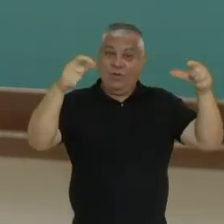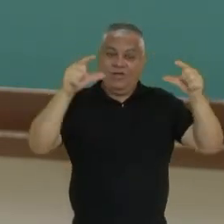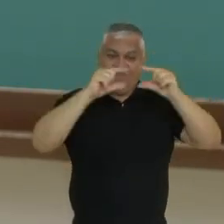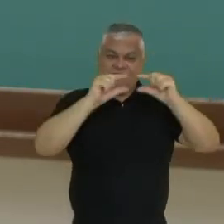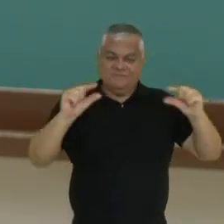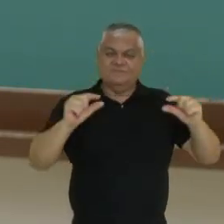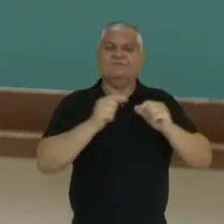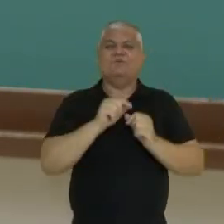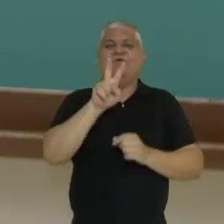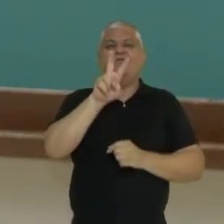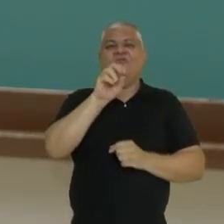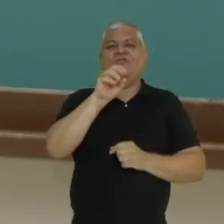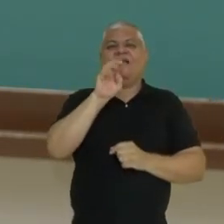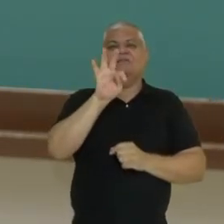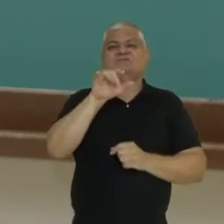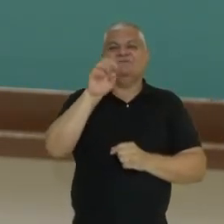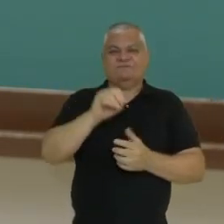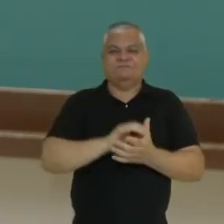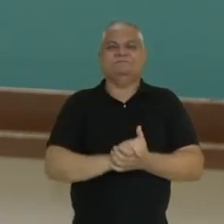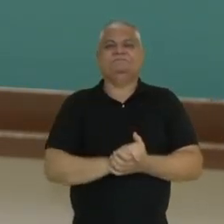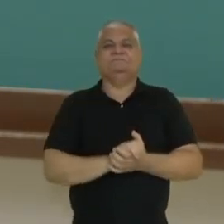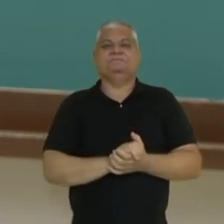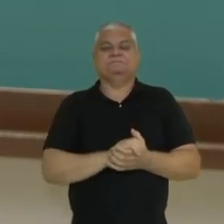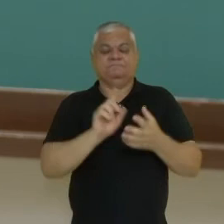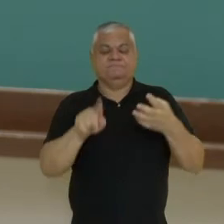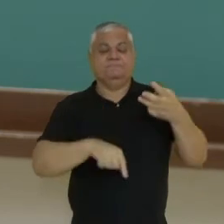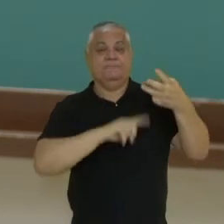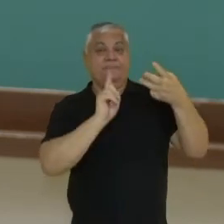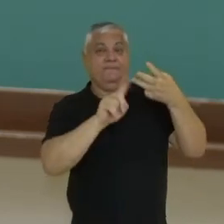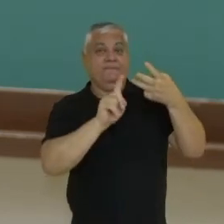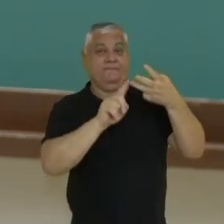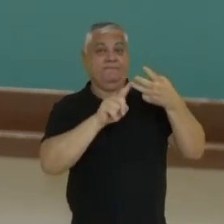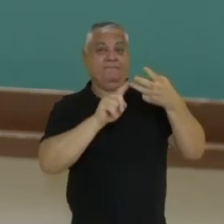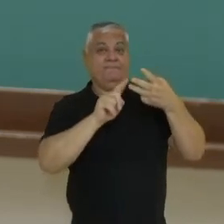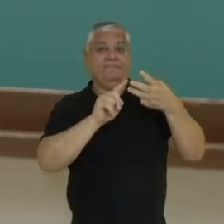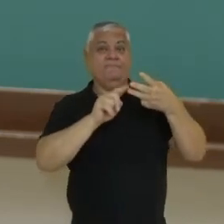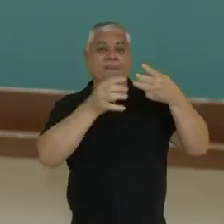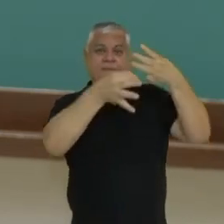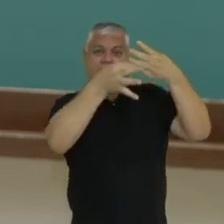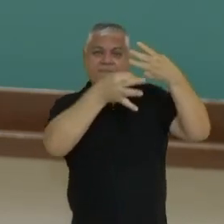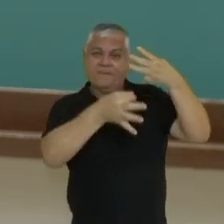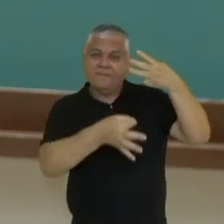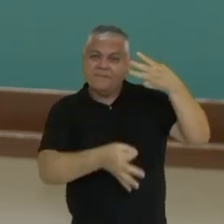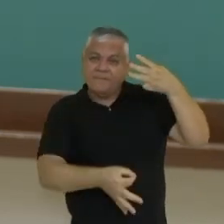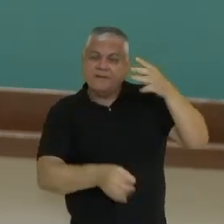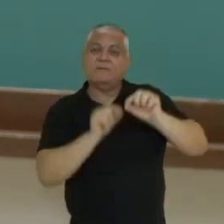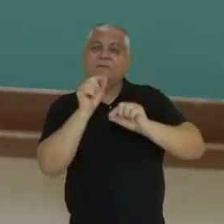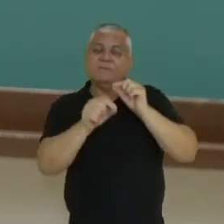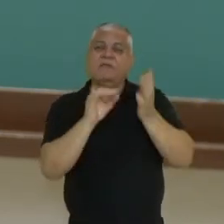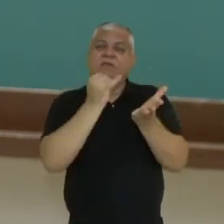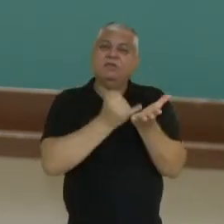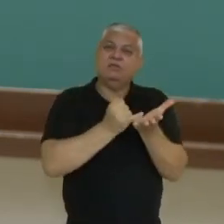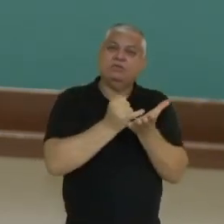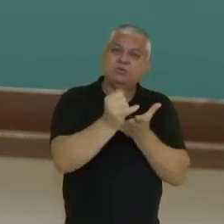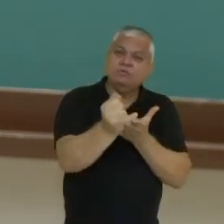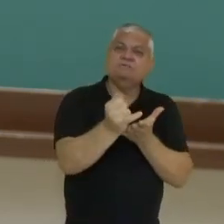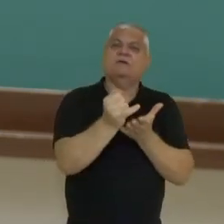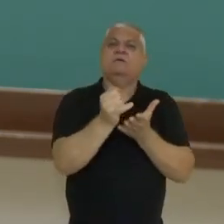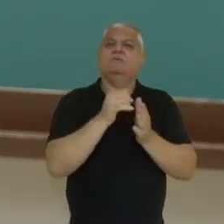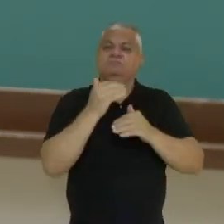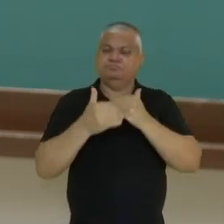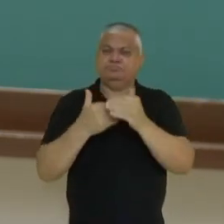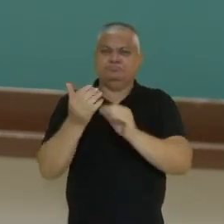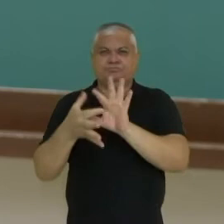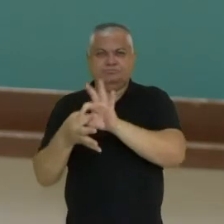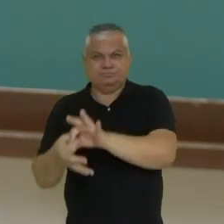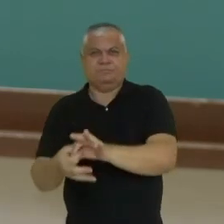ok? Aí seguimos, então, na análise com o corpo do texto. Introdução, desenvolvimento e conclusão. Será